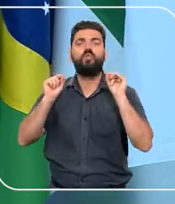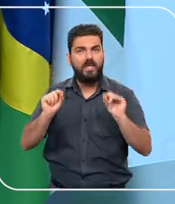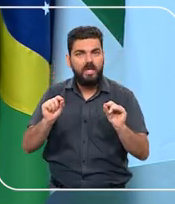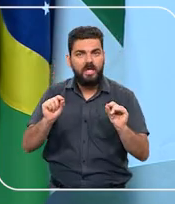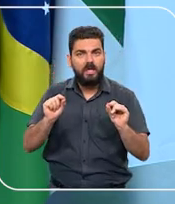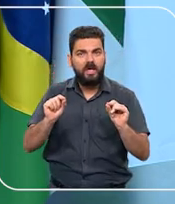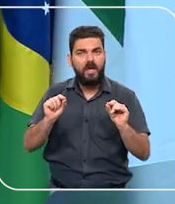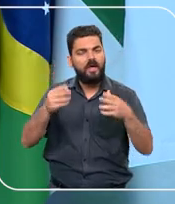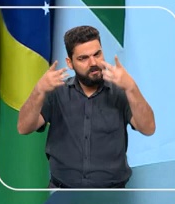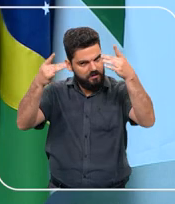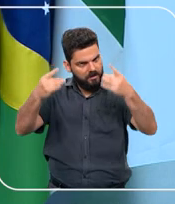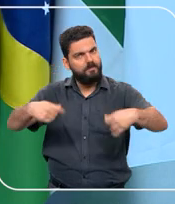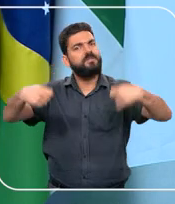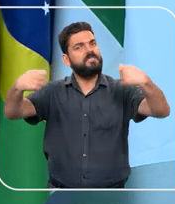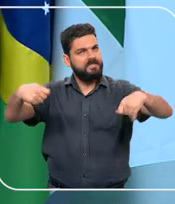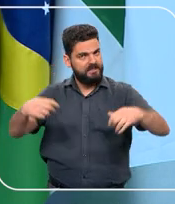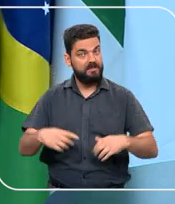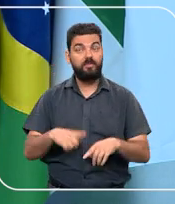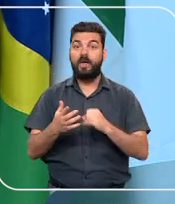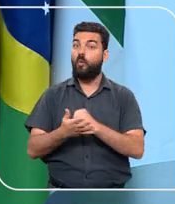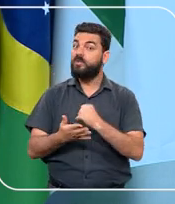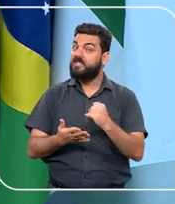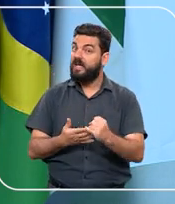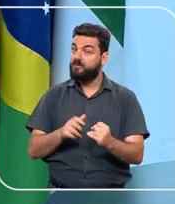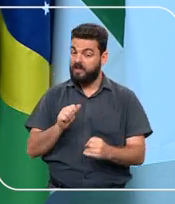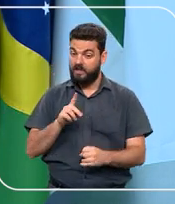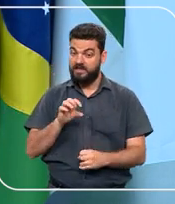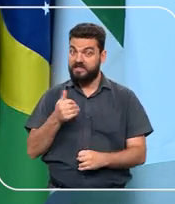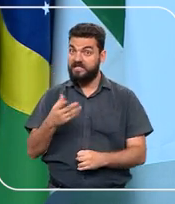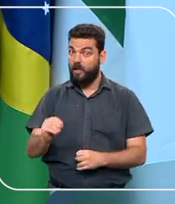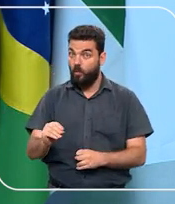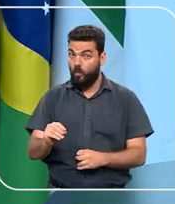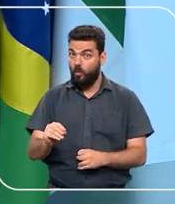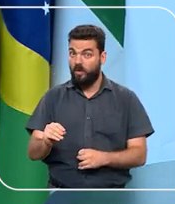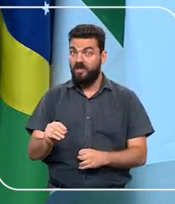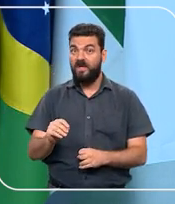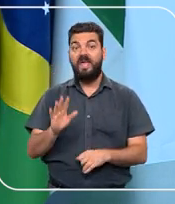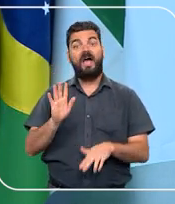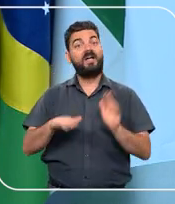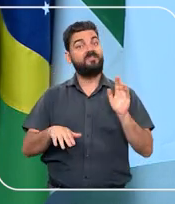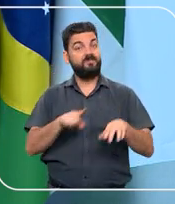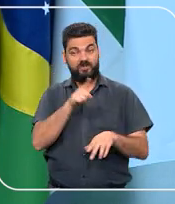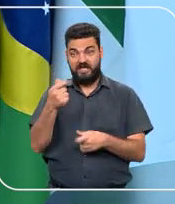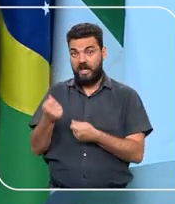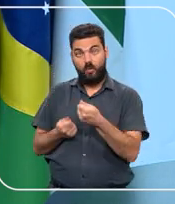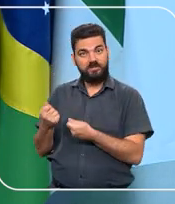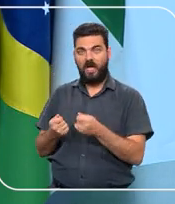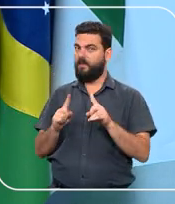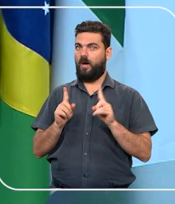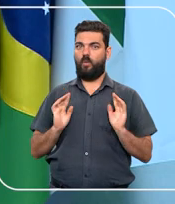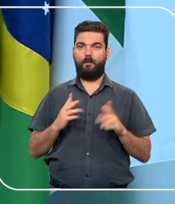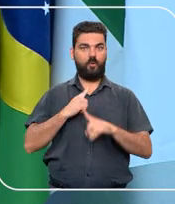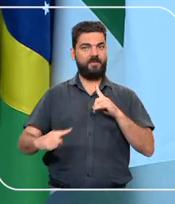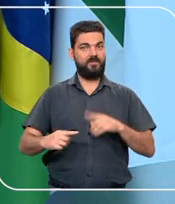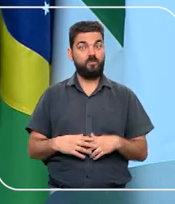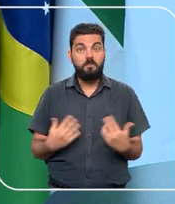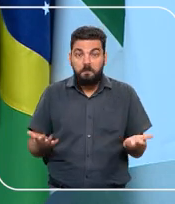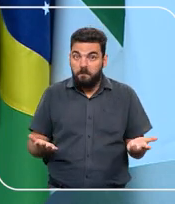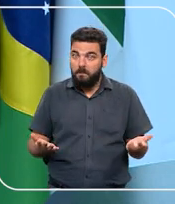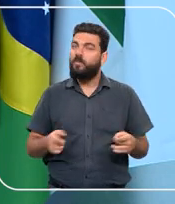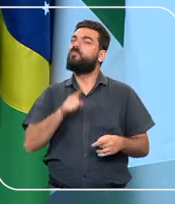limitação no Direito do Consumidor porque se trata de contrato de adesão e o consumidor não tem tem possibilidade de negociar aquelas